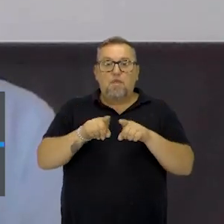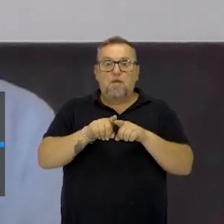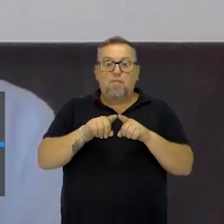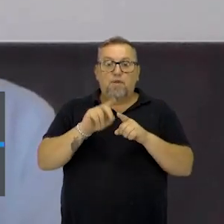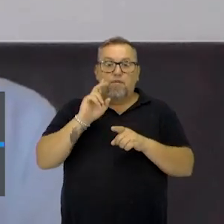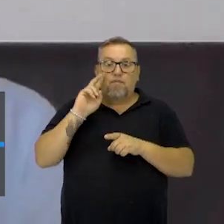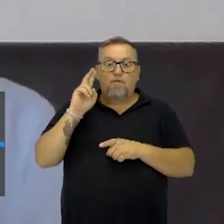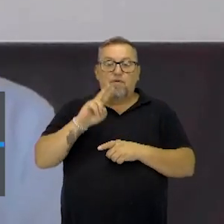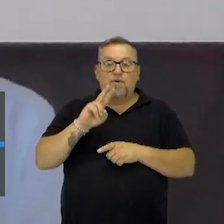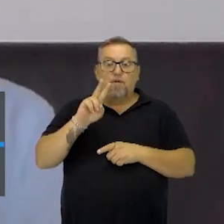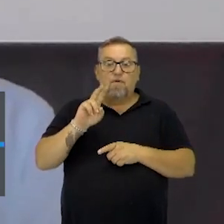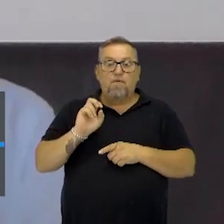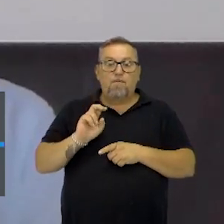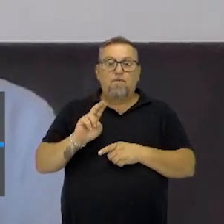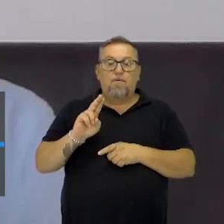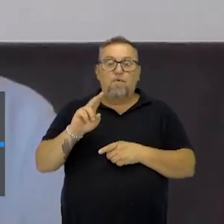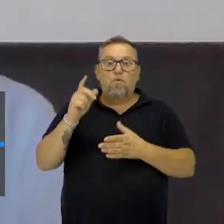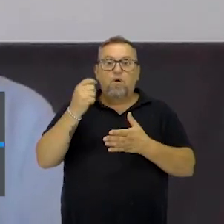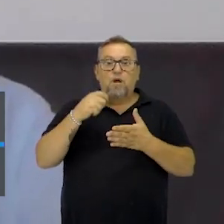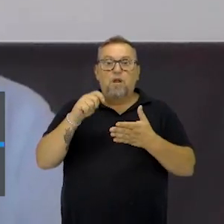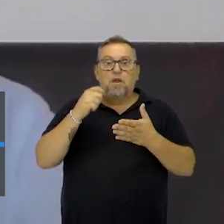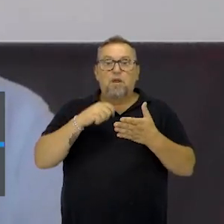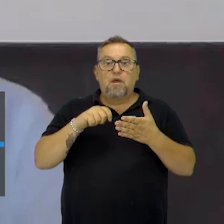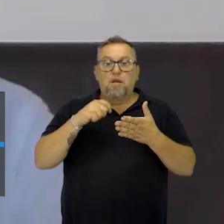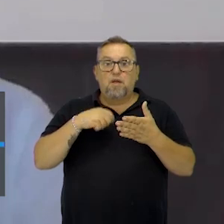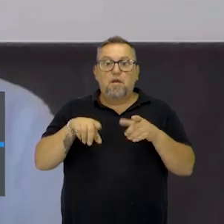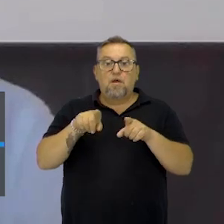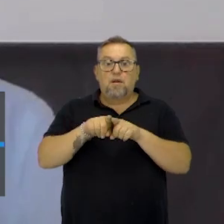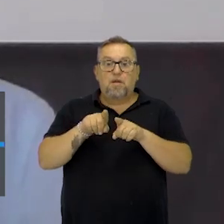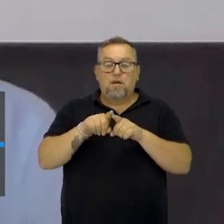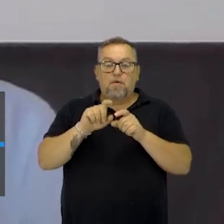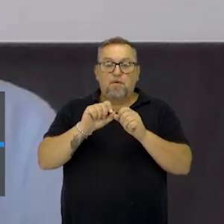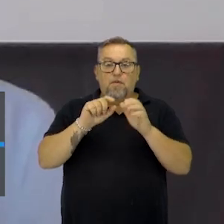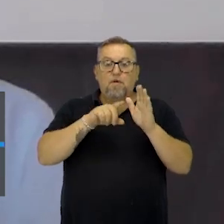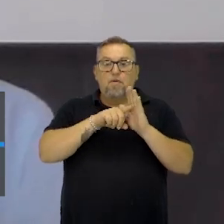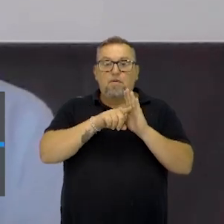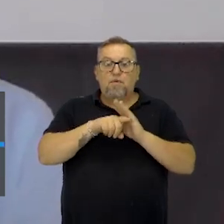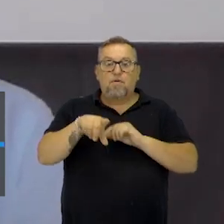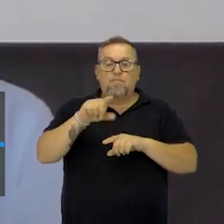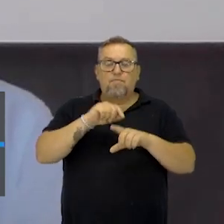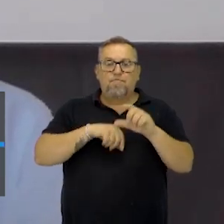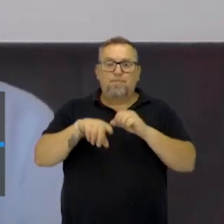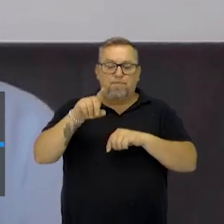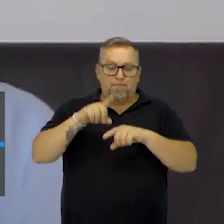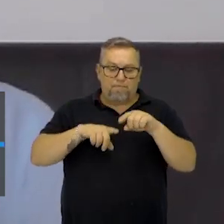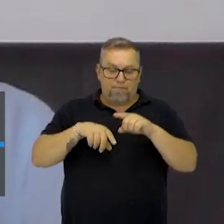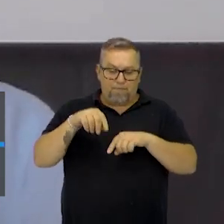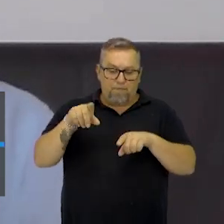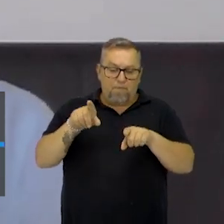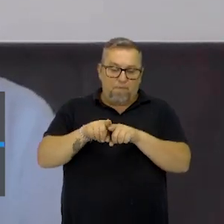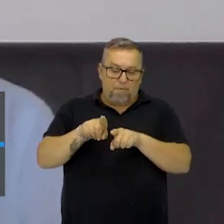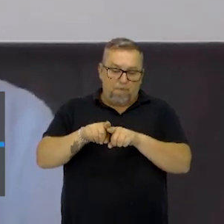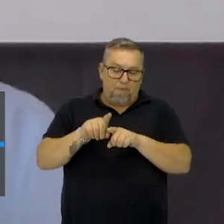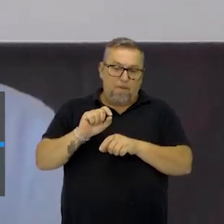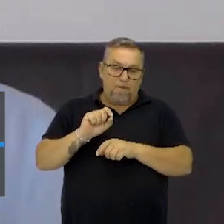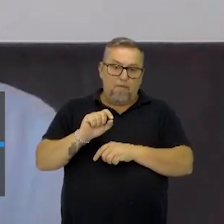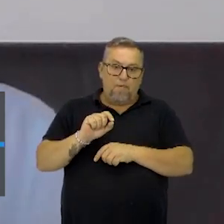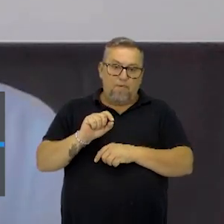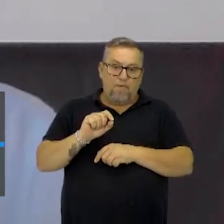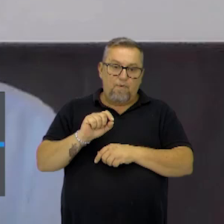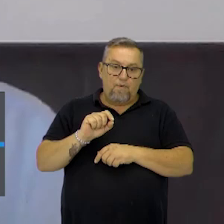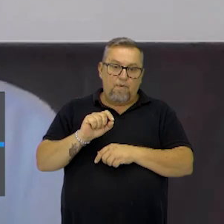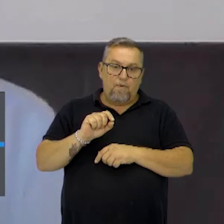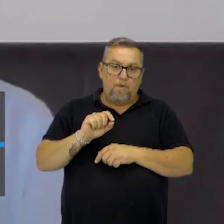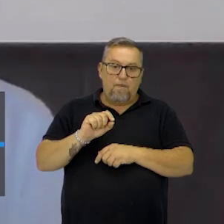tema que eu vou escrever, e aí fazer uma pesquisa, selecionar materiais. Esses materiais hoje,